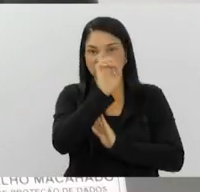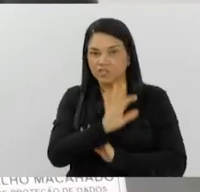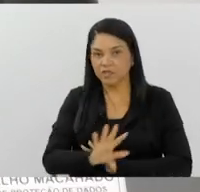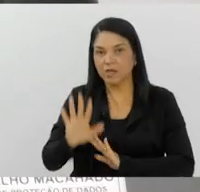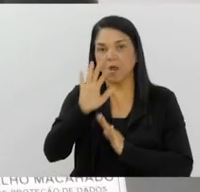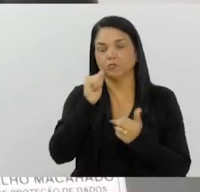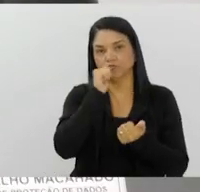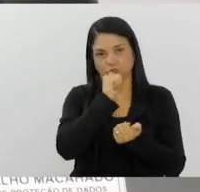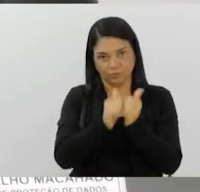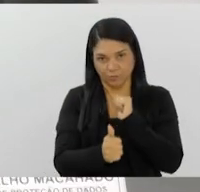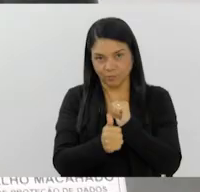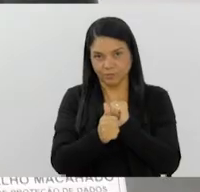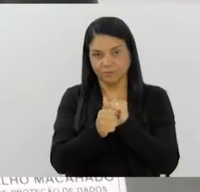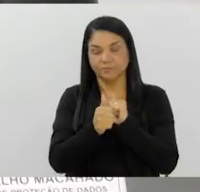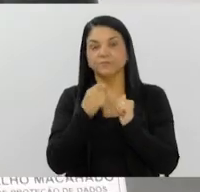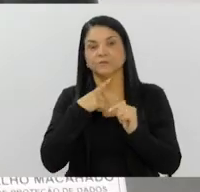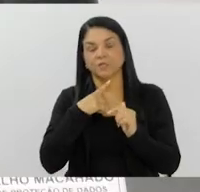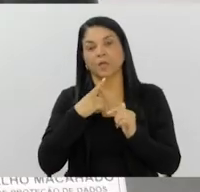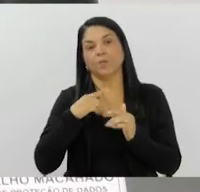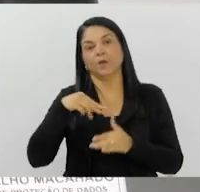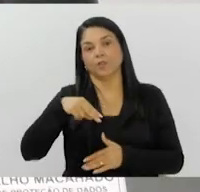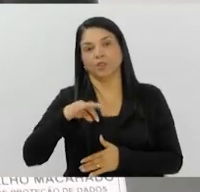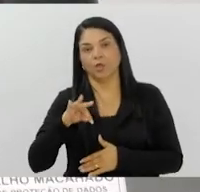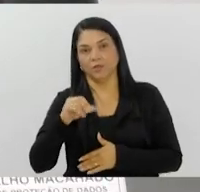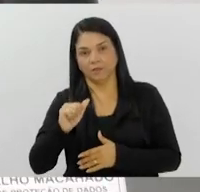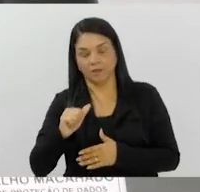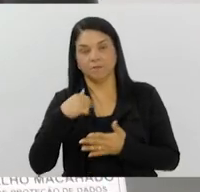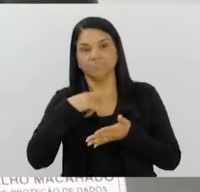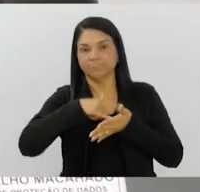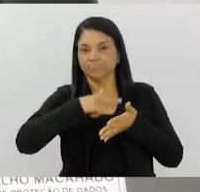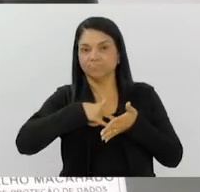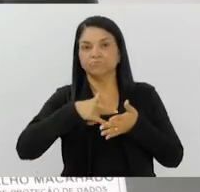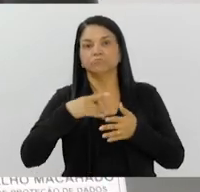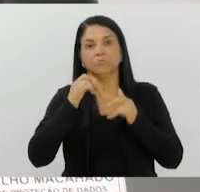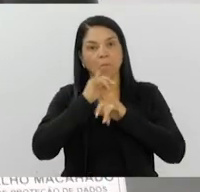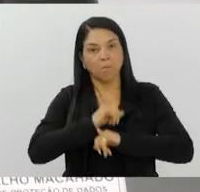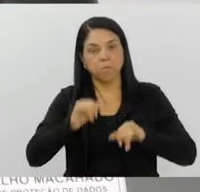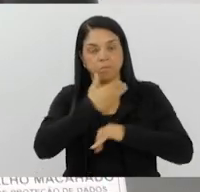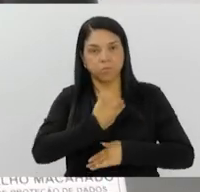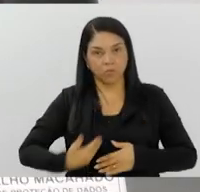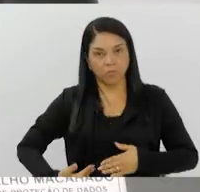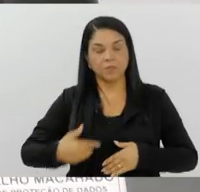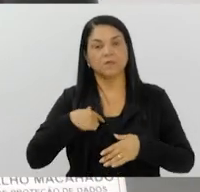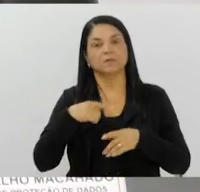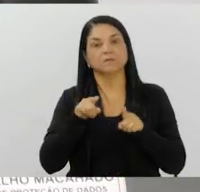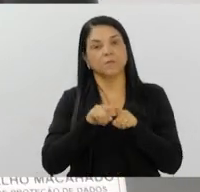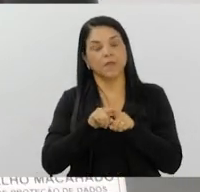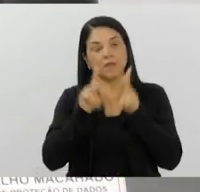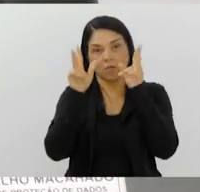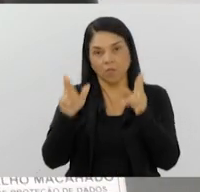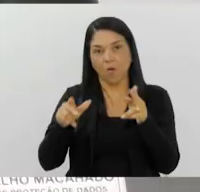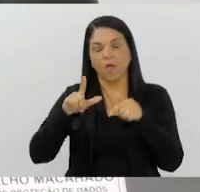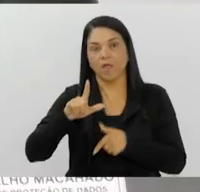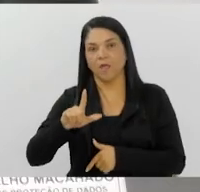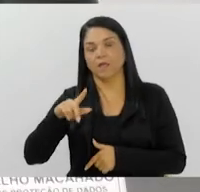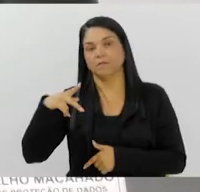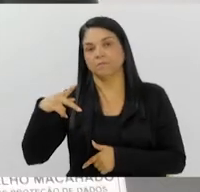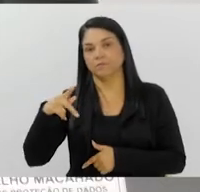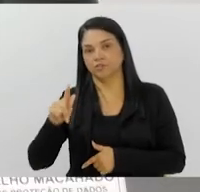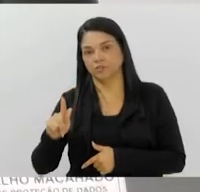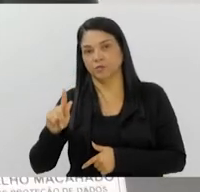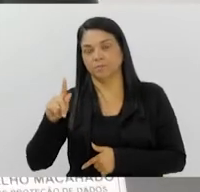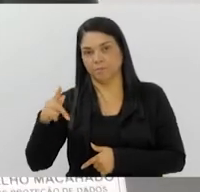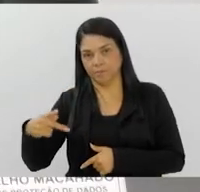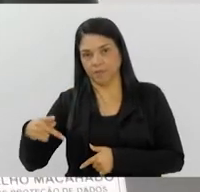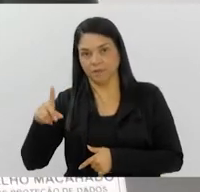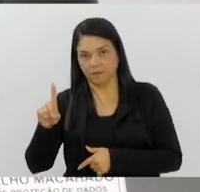esporte então tem uma nota pública perdão uma nota técnica da da da npd que trata um pouco sobre esse Esse aspecto e faz ali algumas